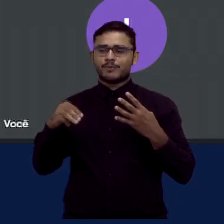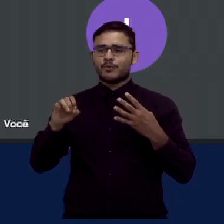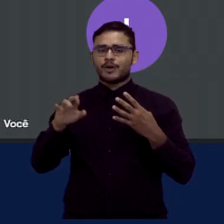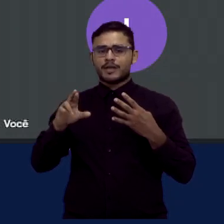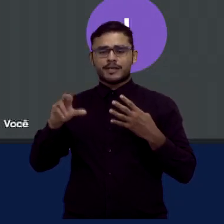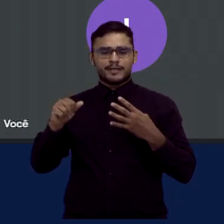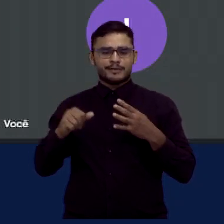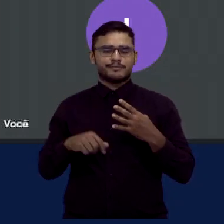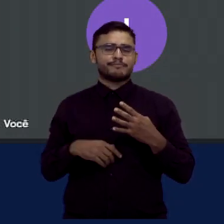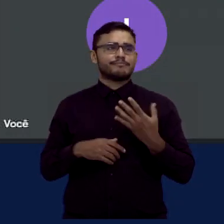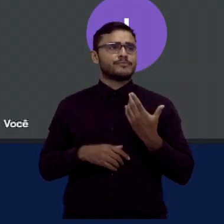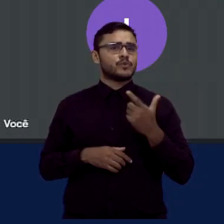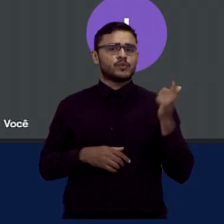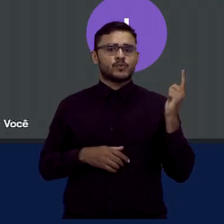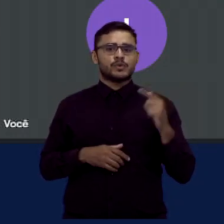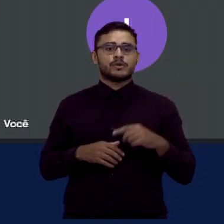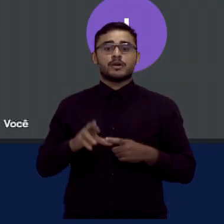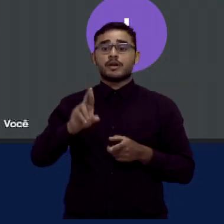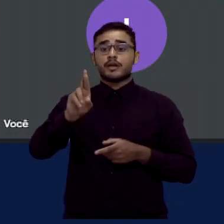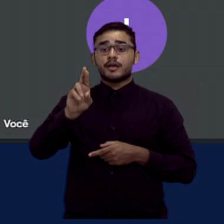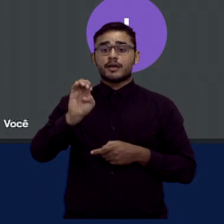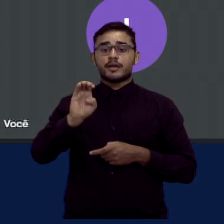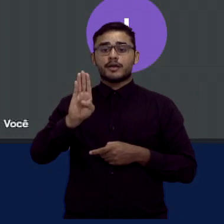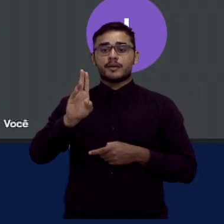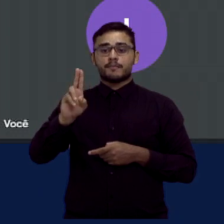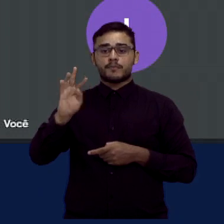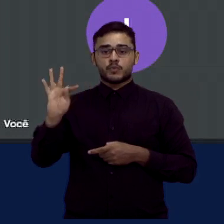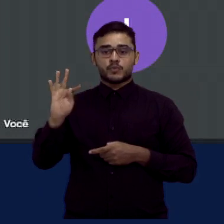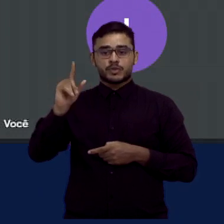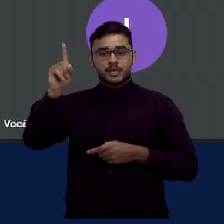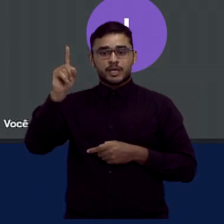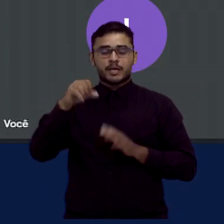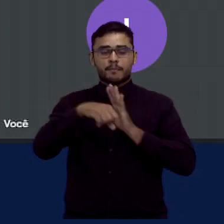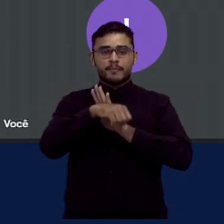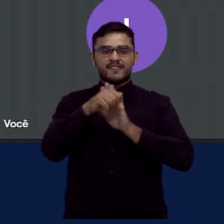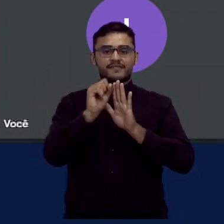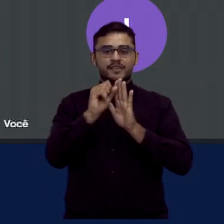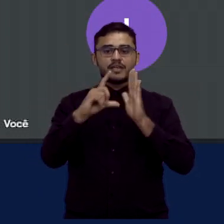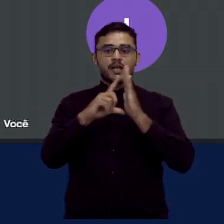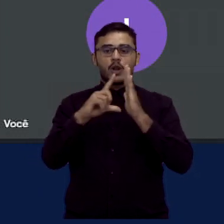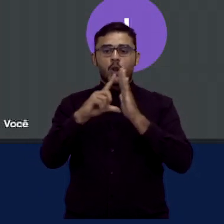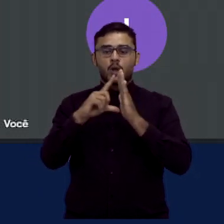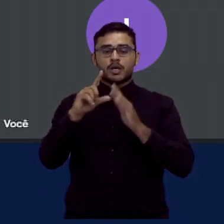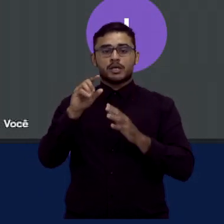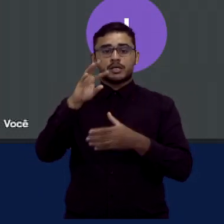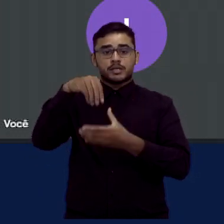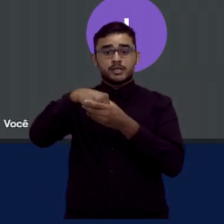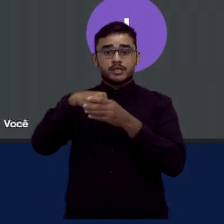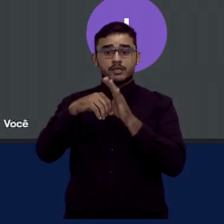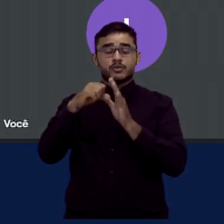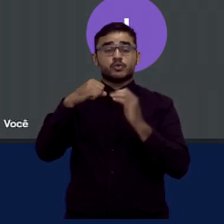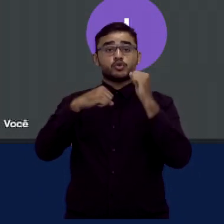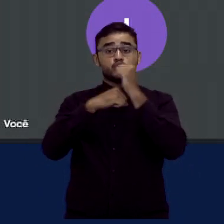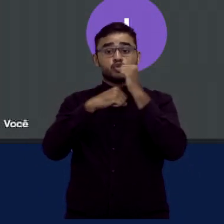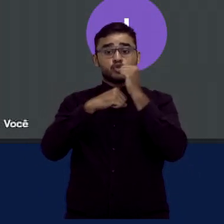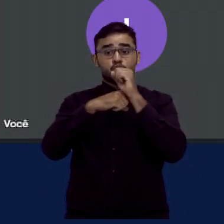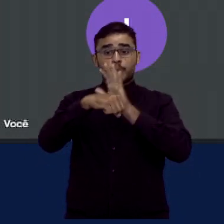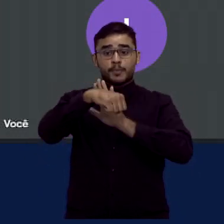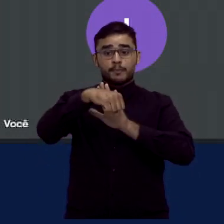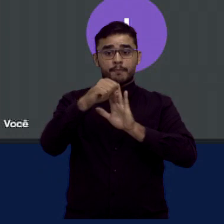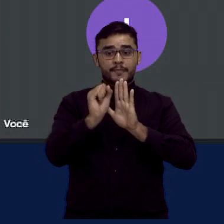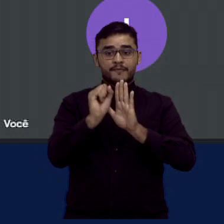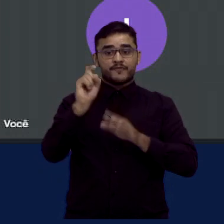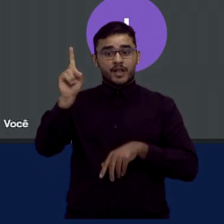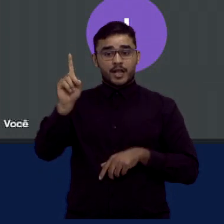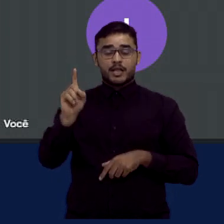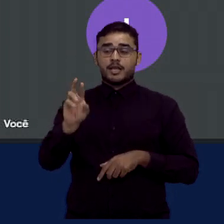Convido vocês a irem na Reboot Comic Store, que é uma loja que tem ali no Benfica, no Shopping Benfica.